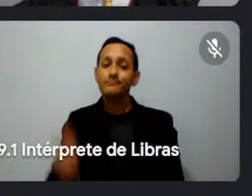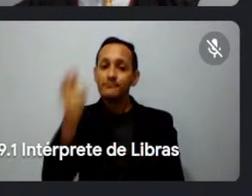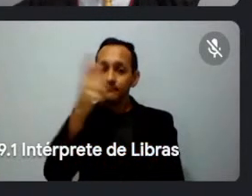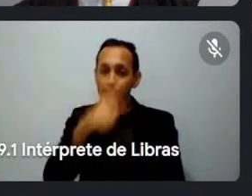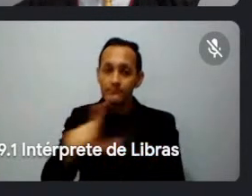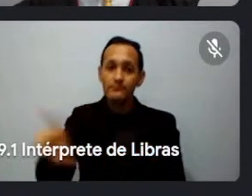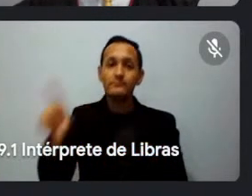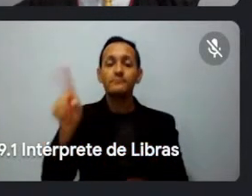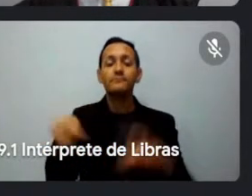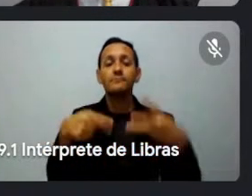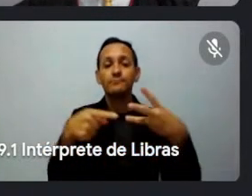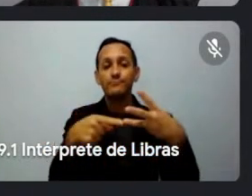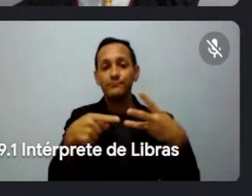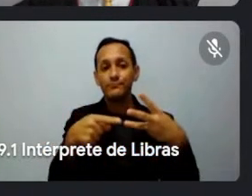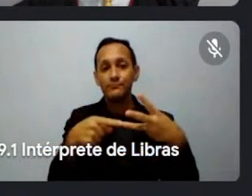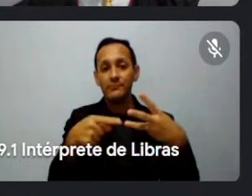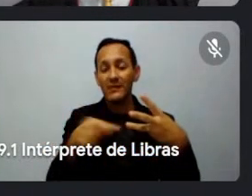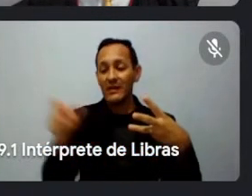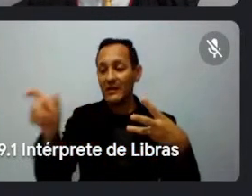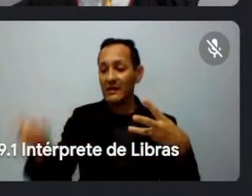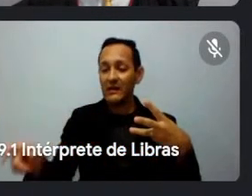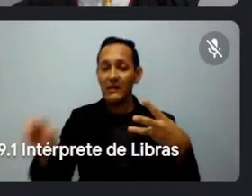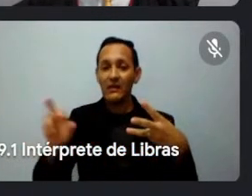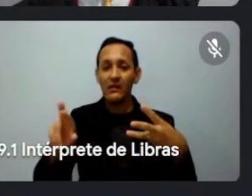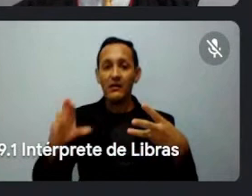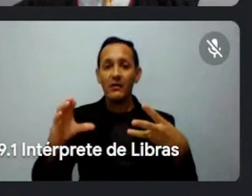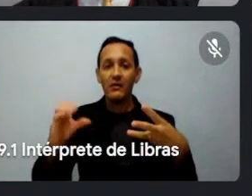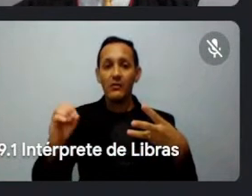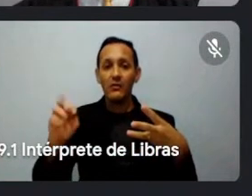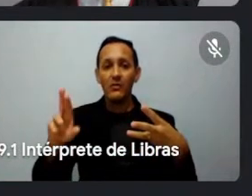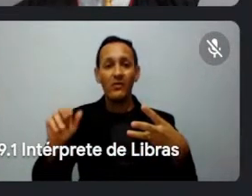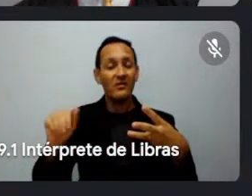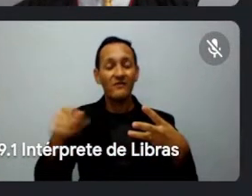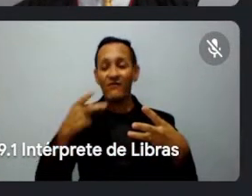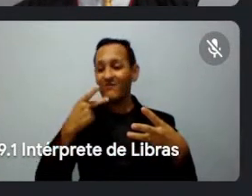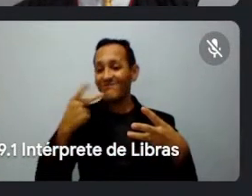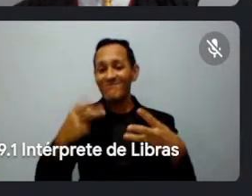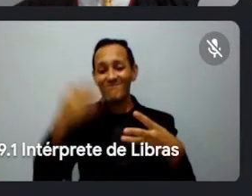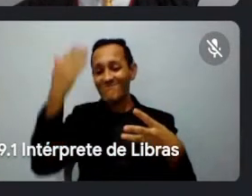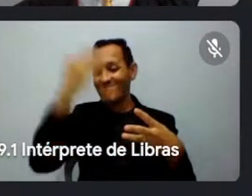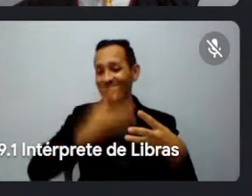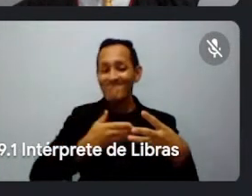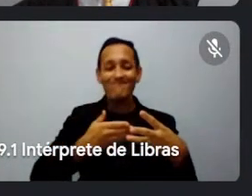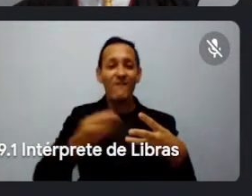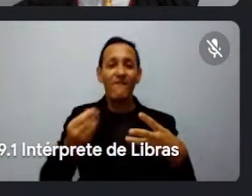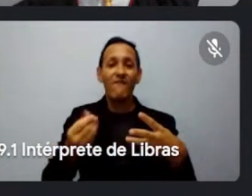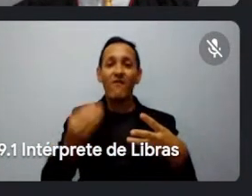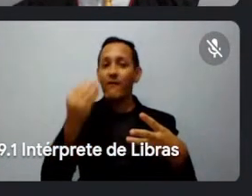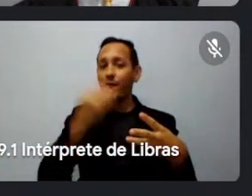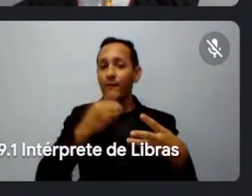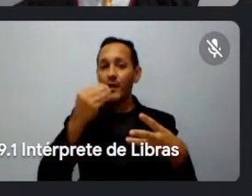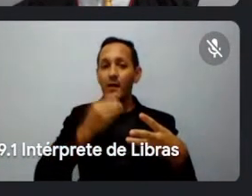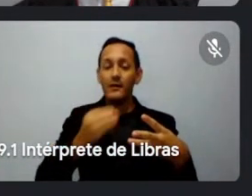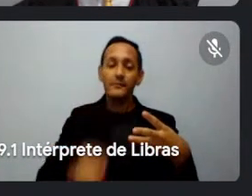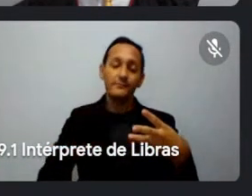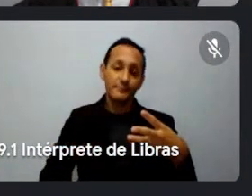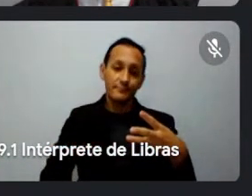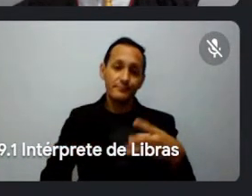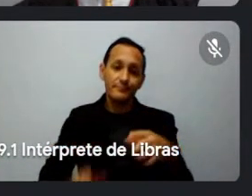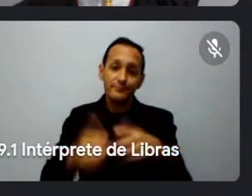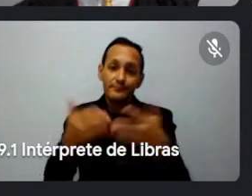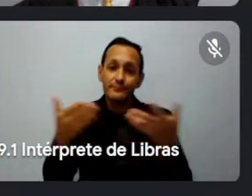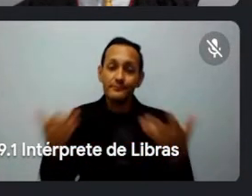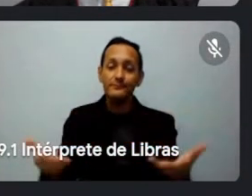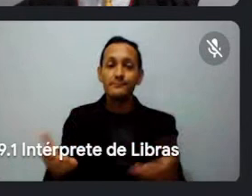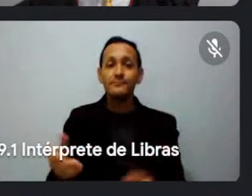essa as alegações do recorrente se revelam vazias de prova então é para todos os efeitos